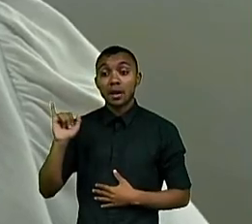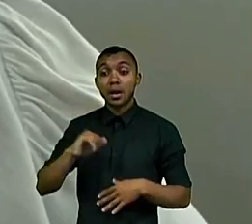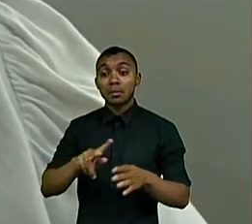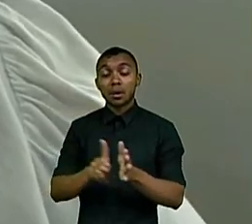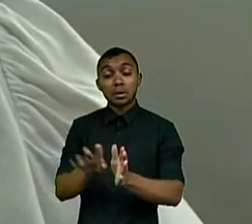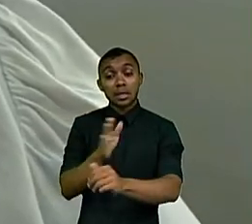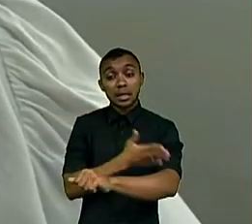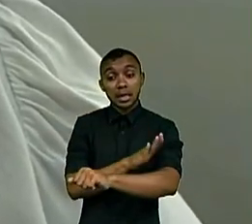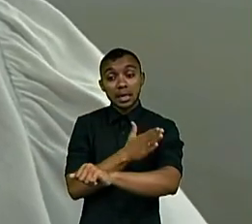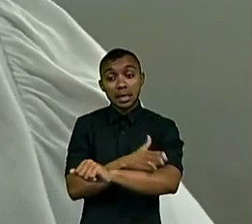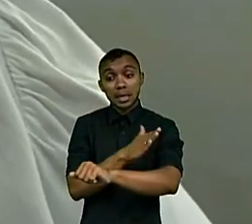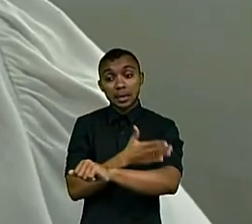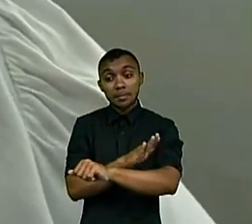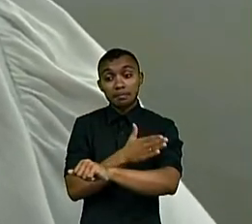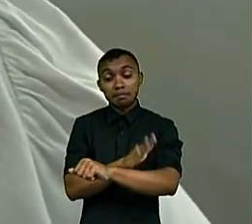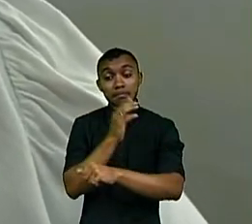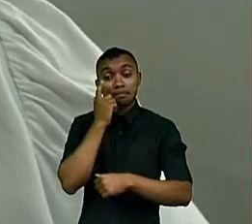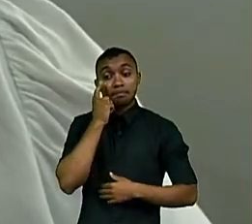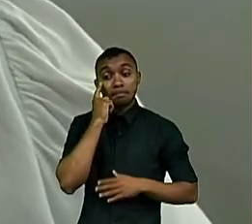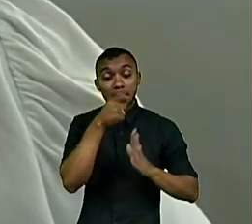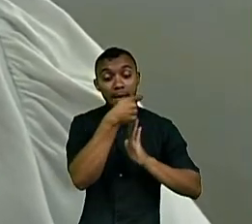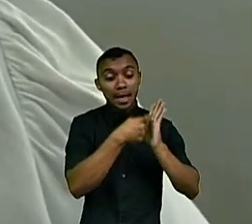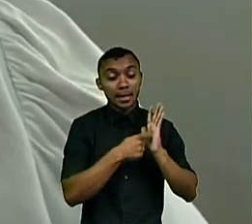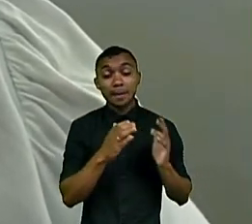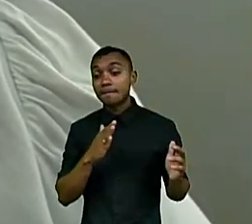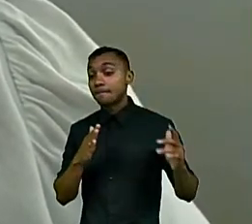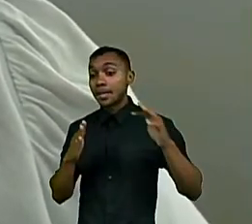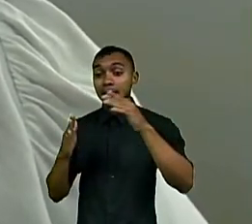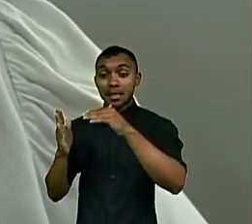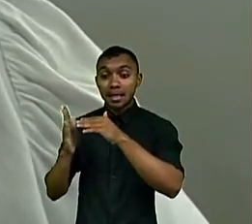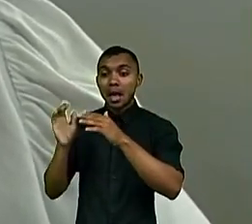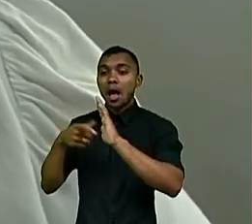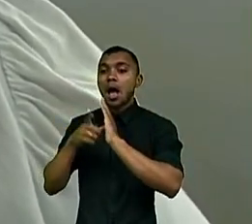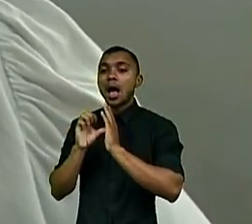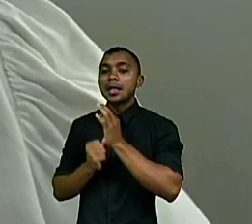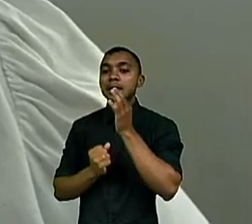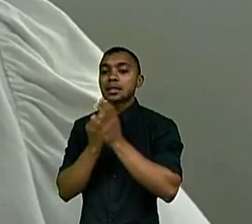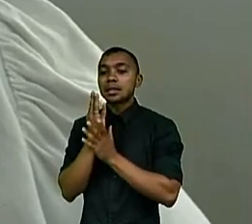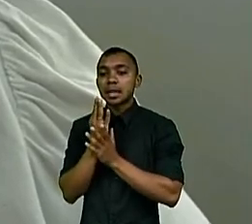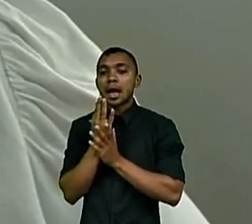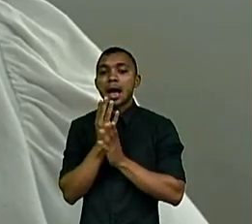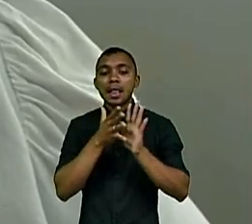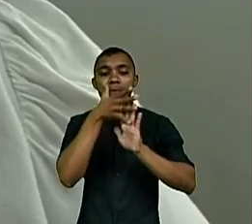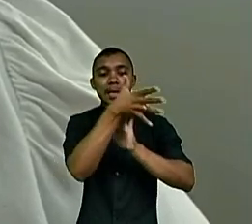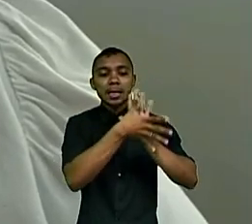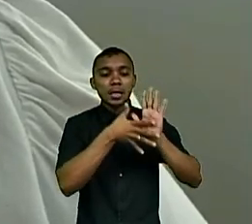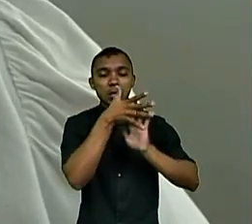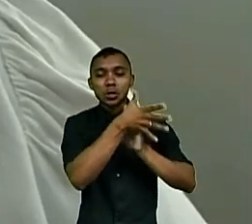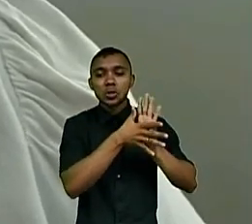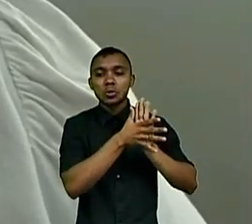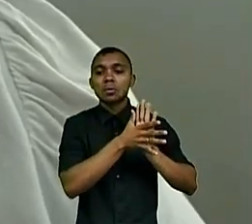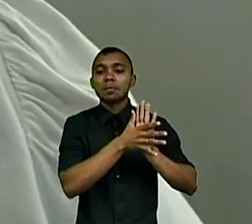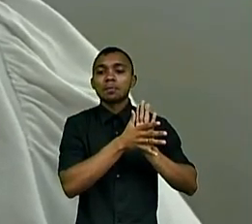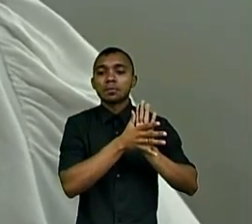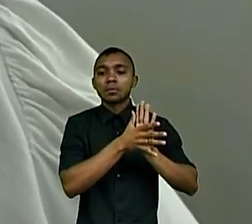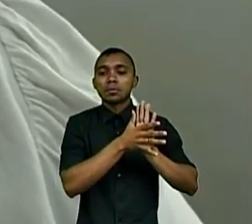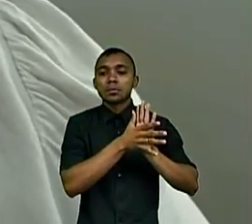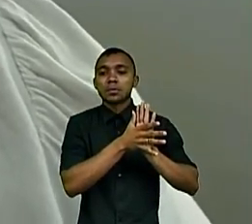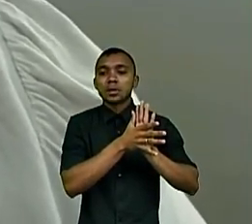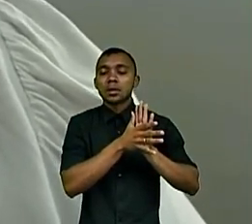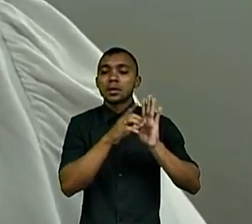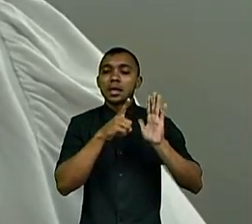ao final da redação é Produza uma proposta de intervenção com a gente ação modo